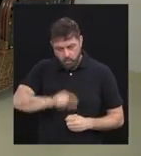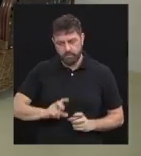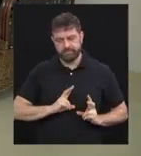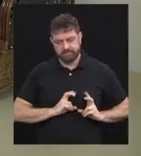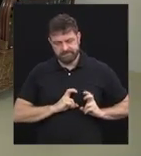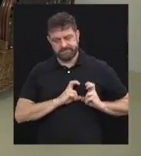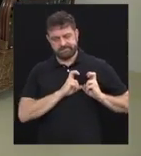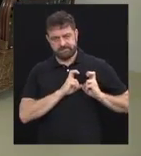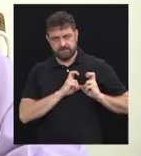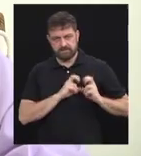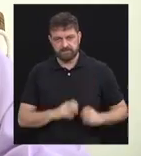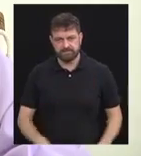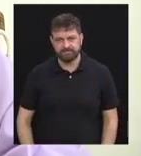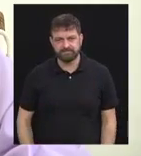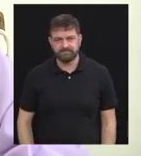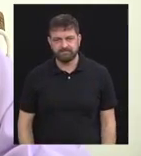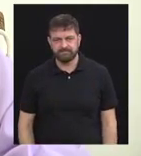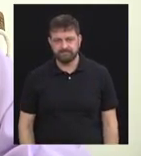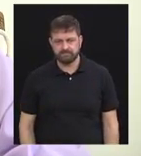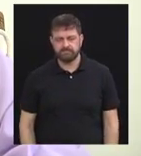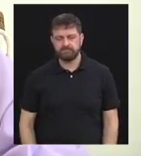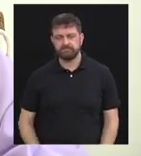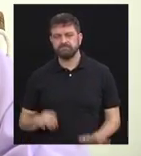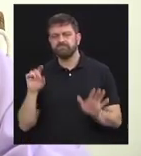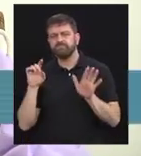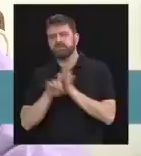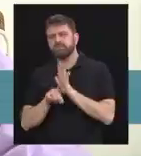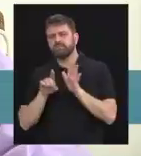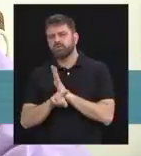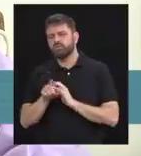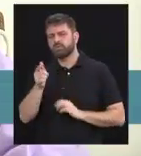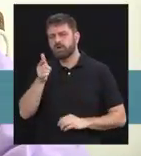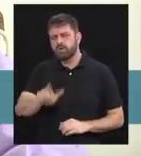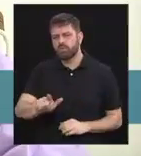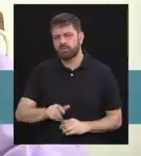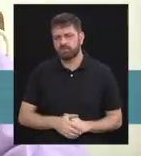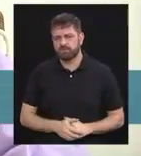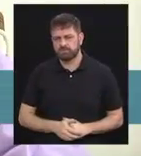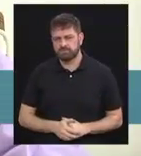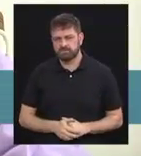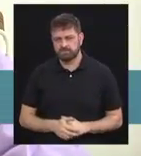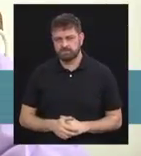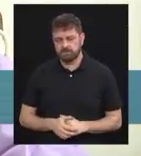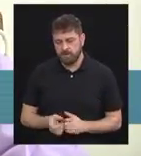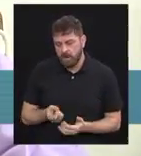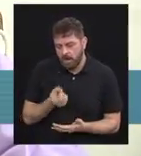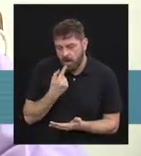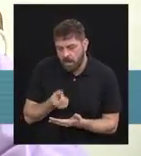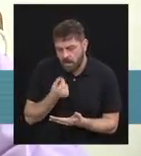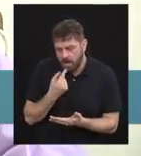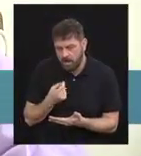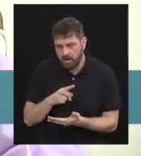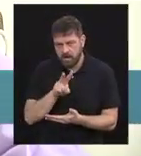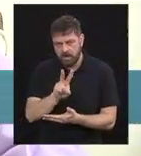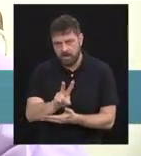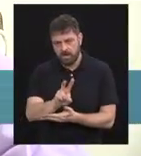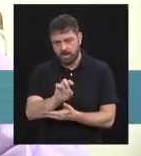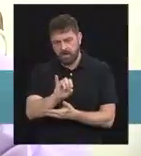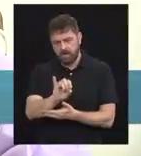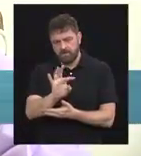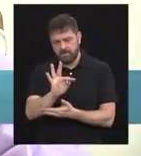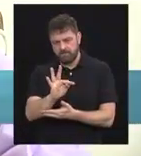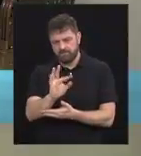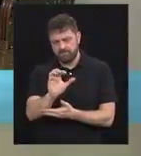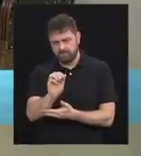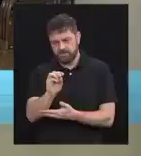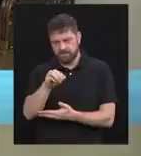uma recidiva da doença. Outra pergunta que mandaram para a gente é sobre suplementação de vitamina. Isso também ajuda a diminuir o